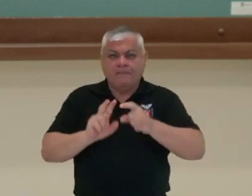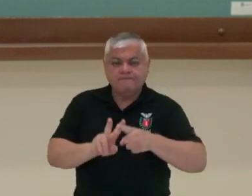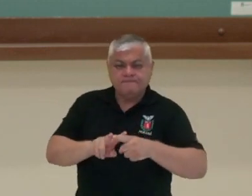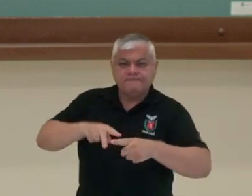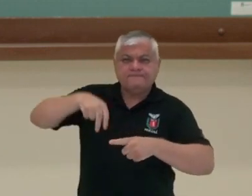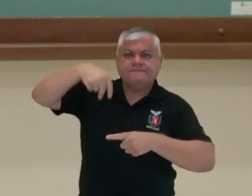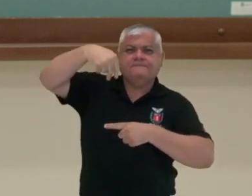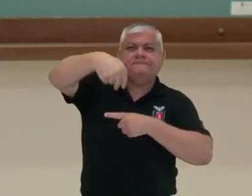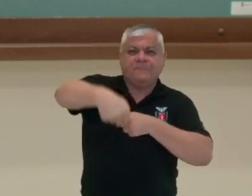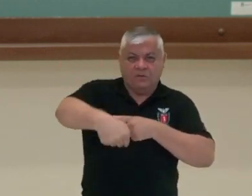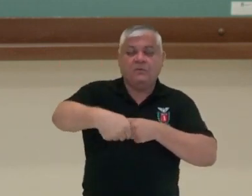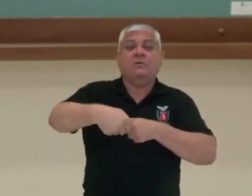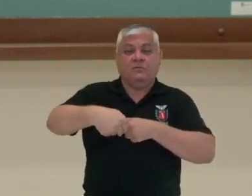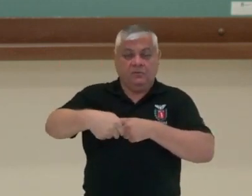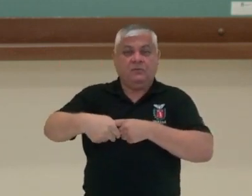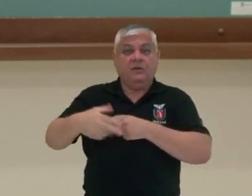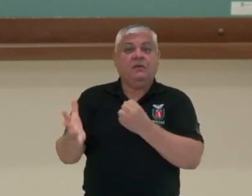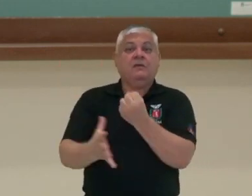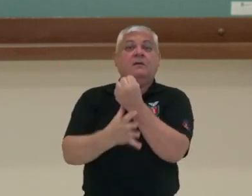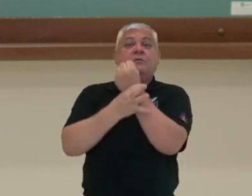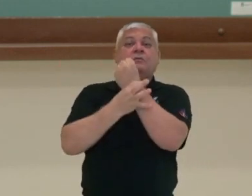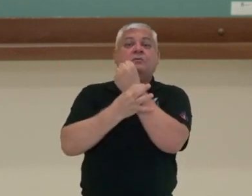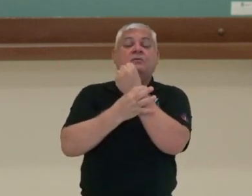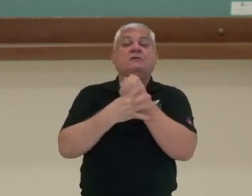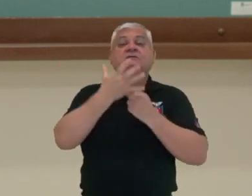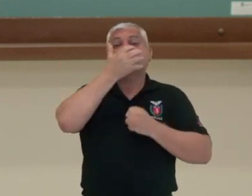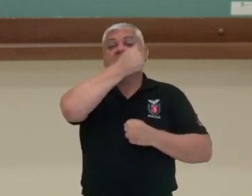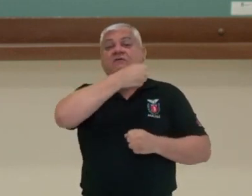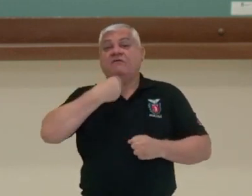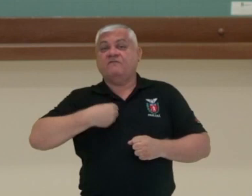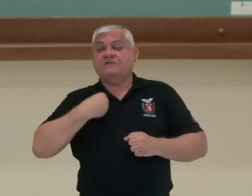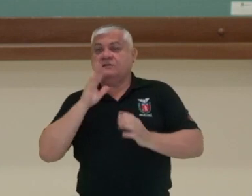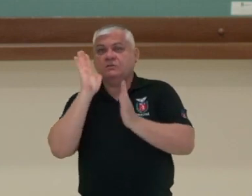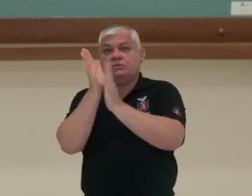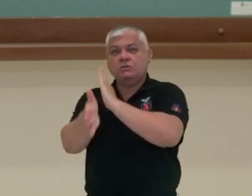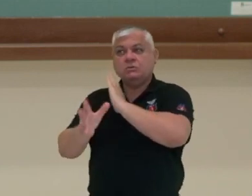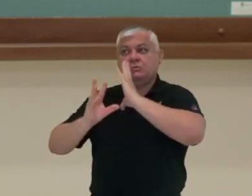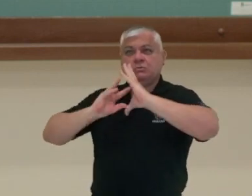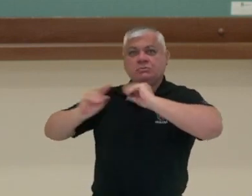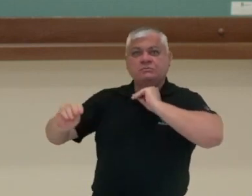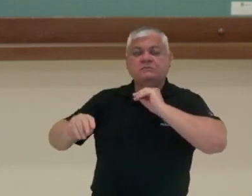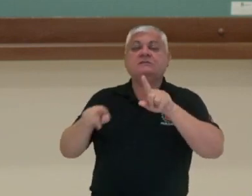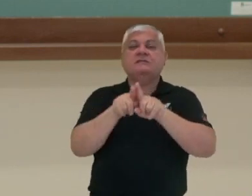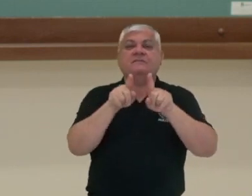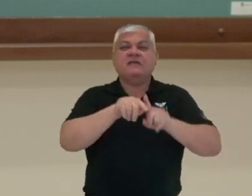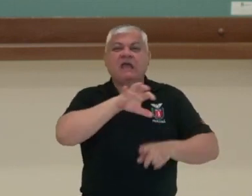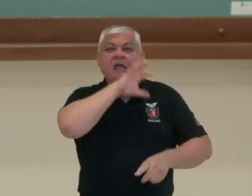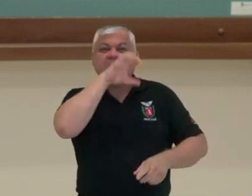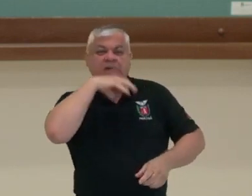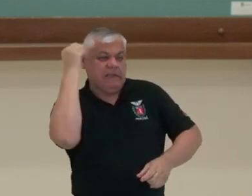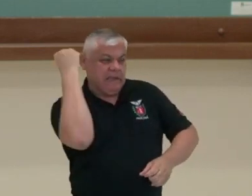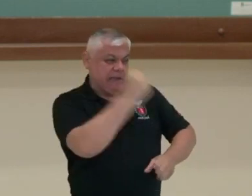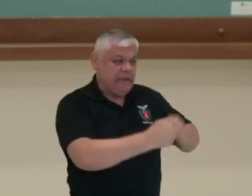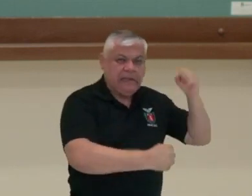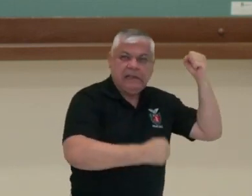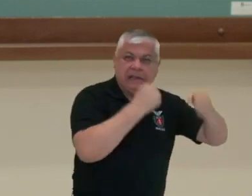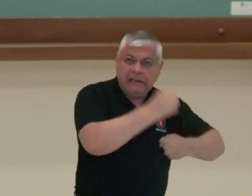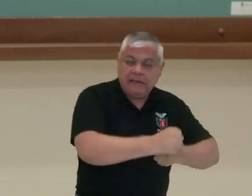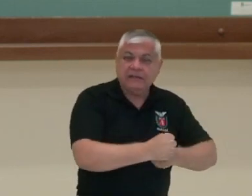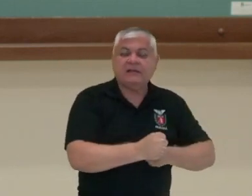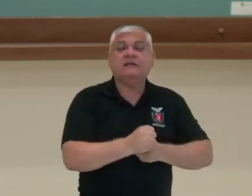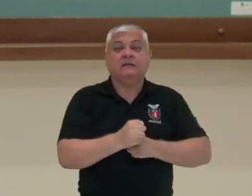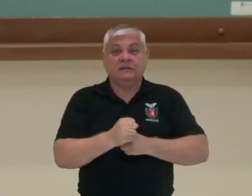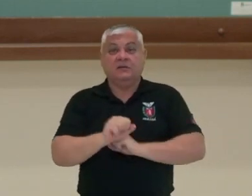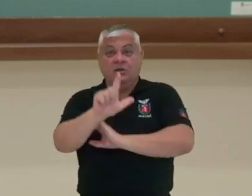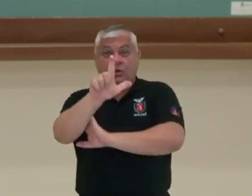essas habilidades garantissem a sua sobrevivência de fuga e de caça, a luta também teve essa característica,